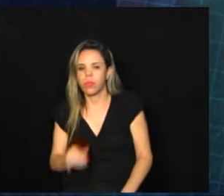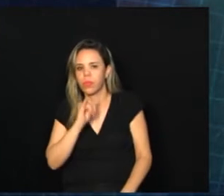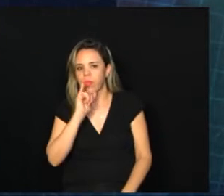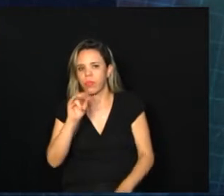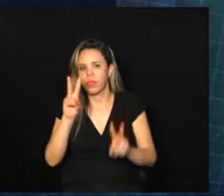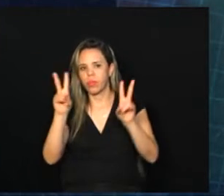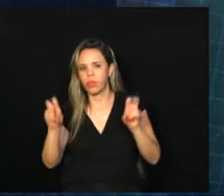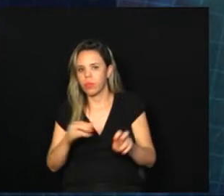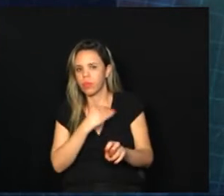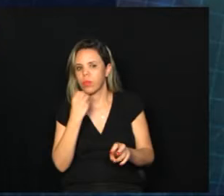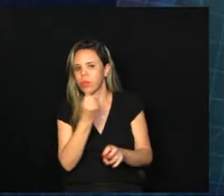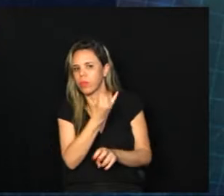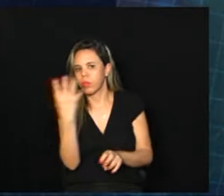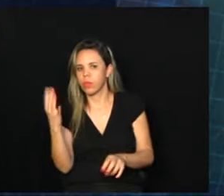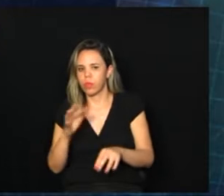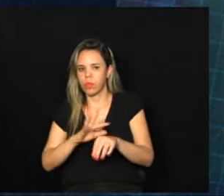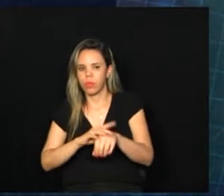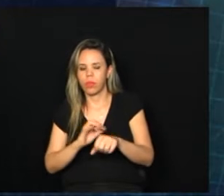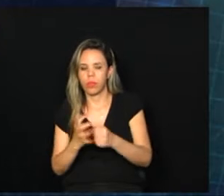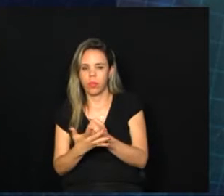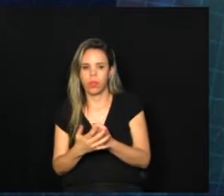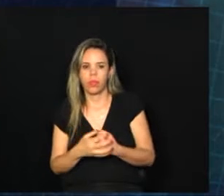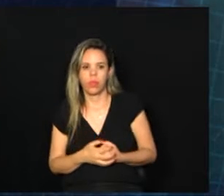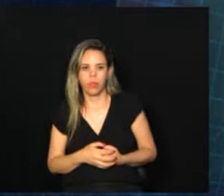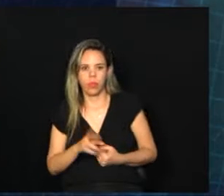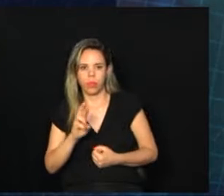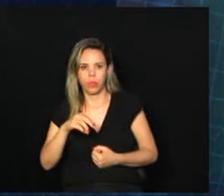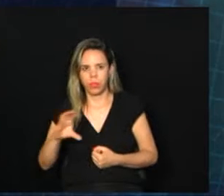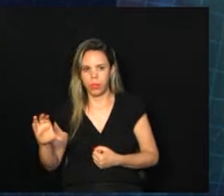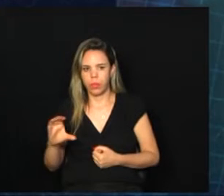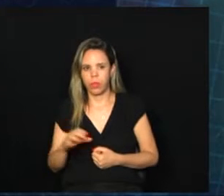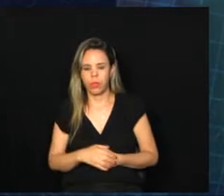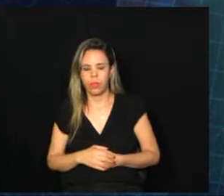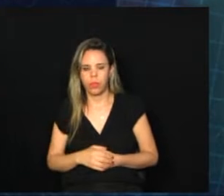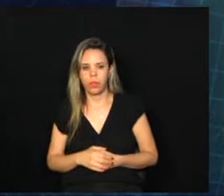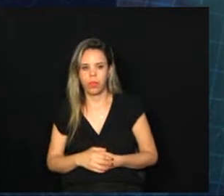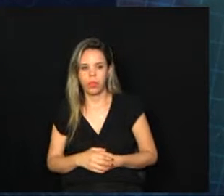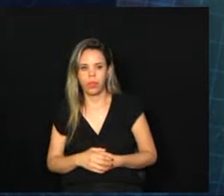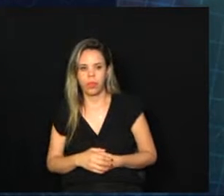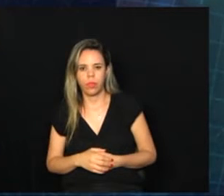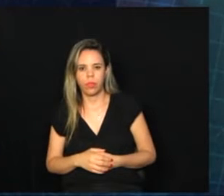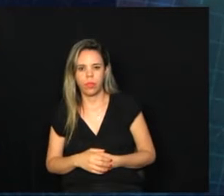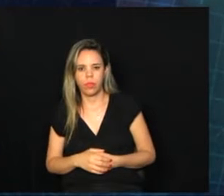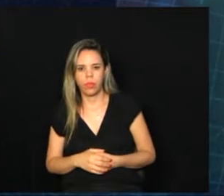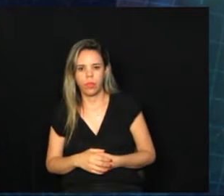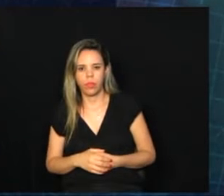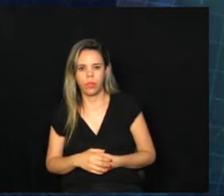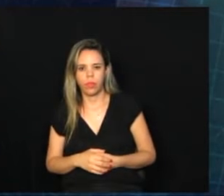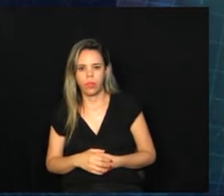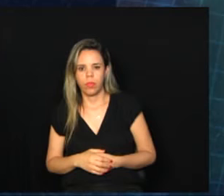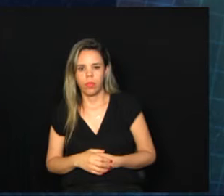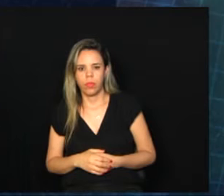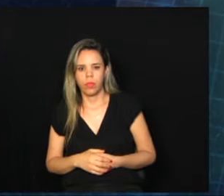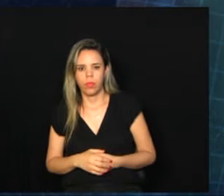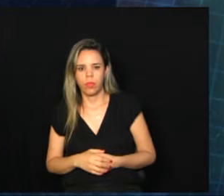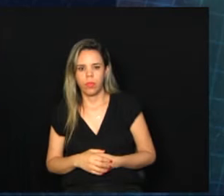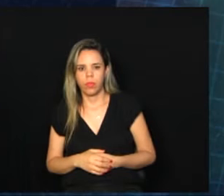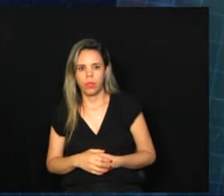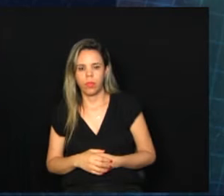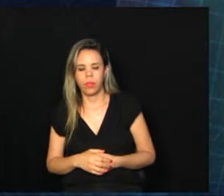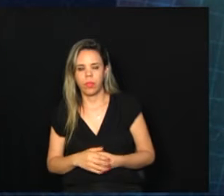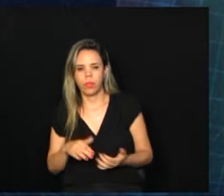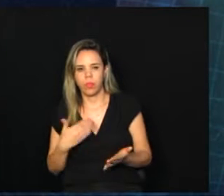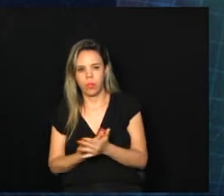então dos óbitos devido à Covid-19 na RMC. São 10.805 mortes confirmadas até